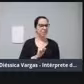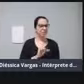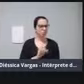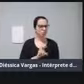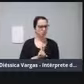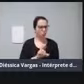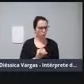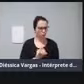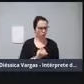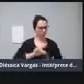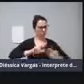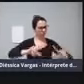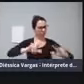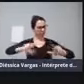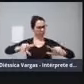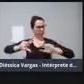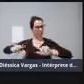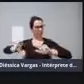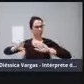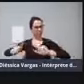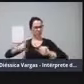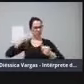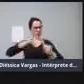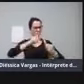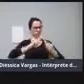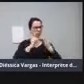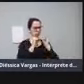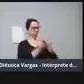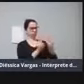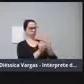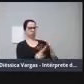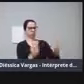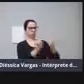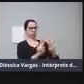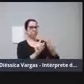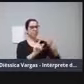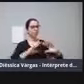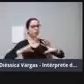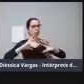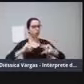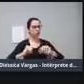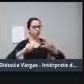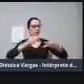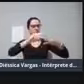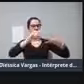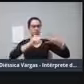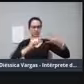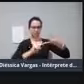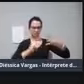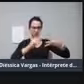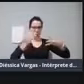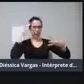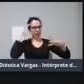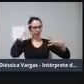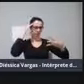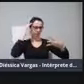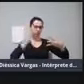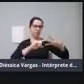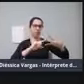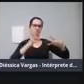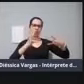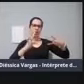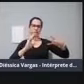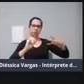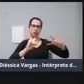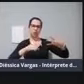variada, mas todos eles têm o corpo dividido em cabeça, tórax, que ali no tórax nós